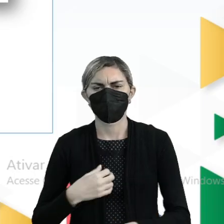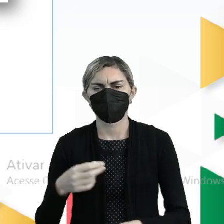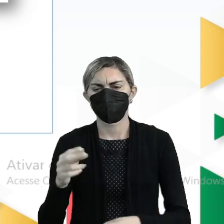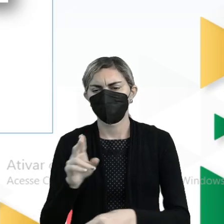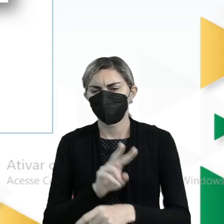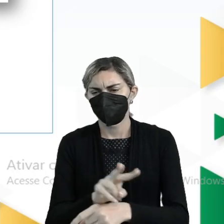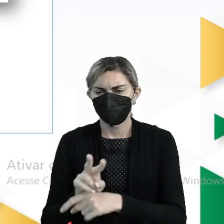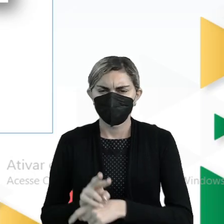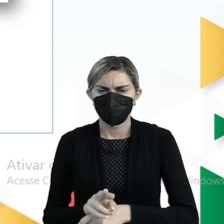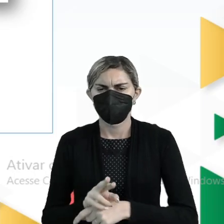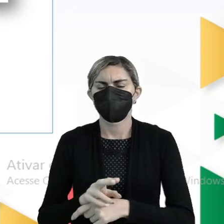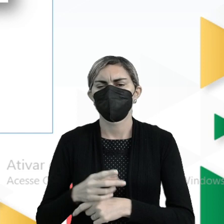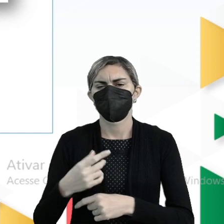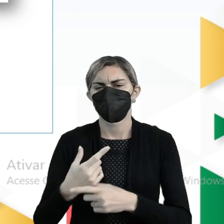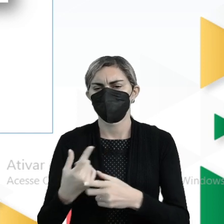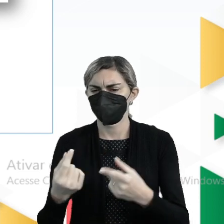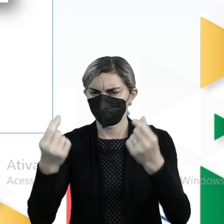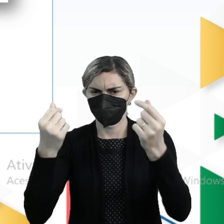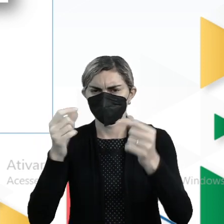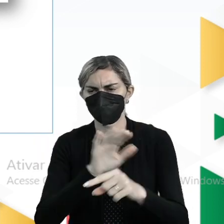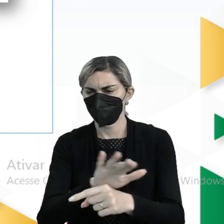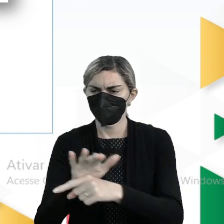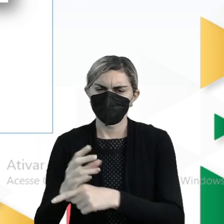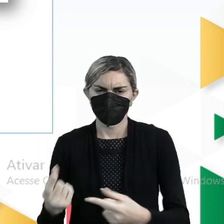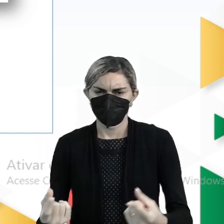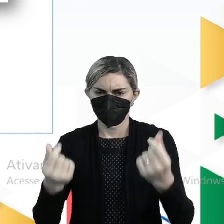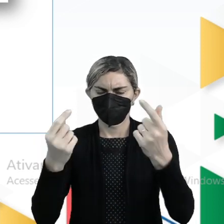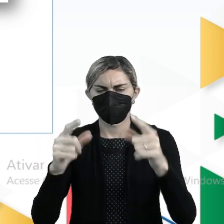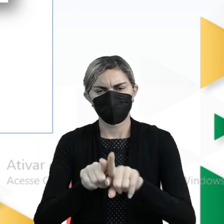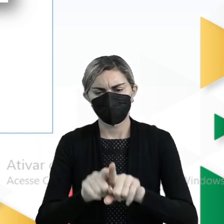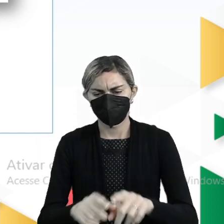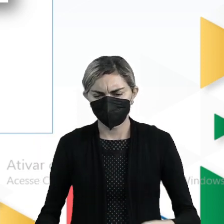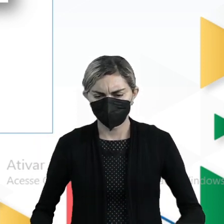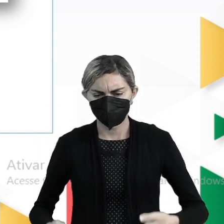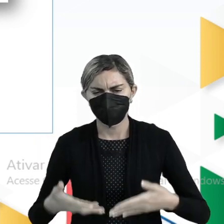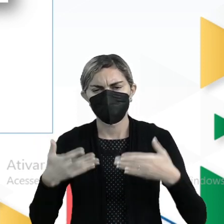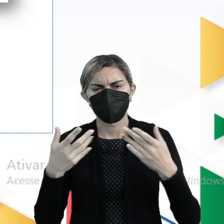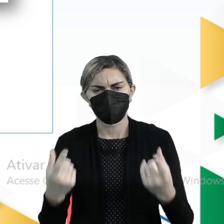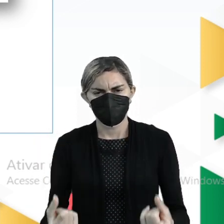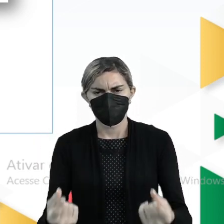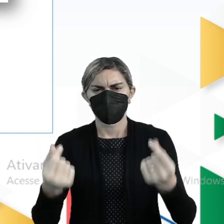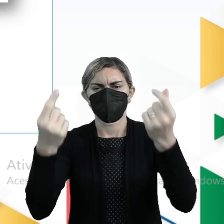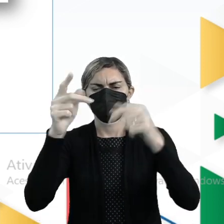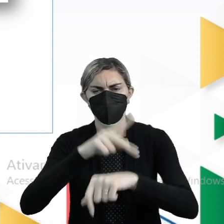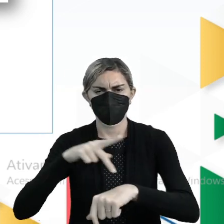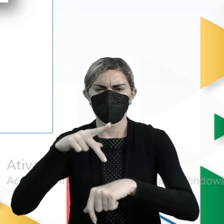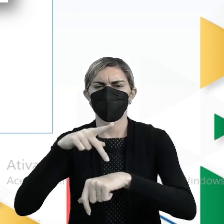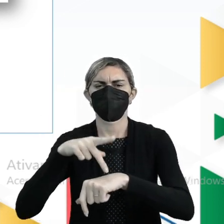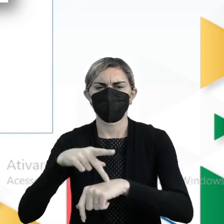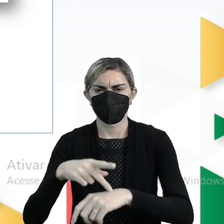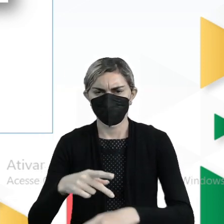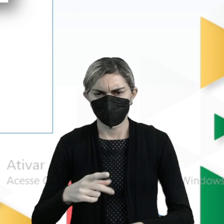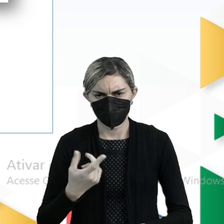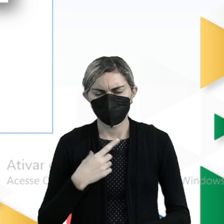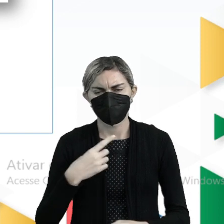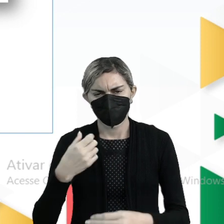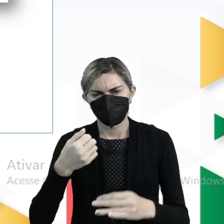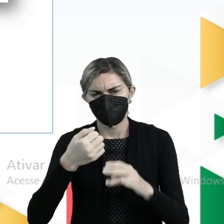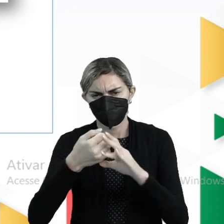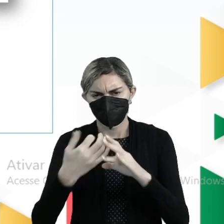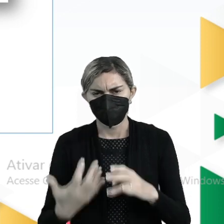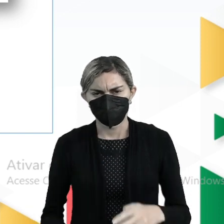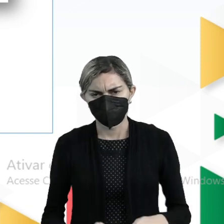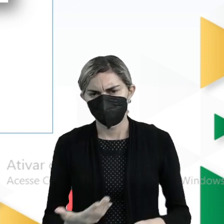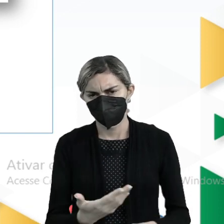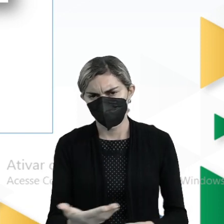para eventuais socorros econômicos. Também fortalecer as economias dos países. São as características do BRICS,